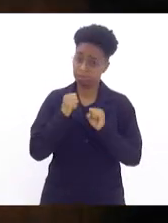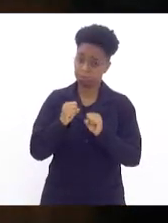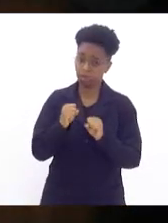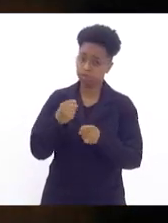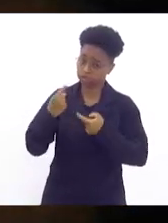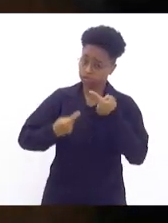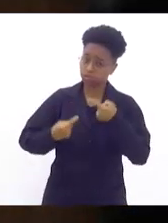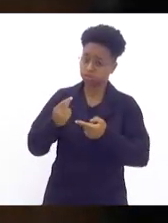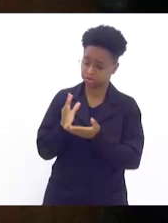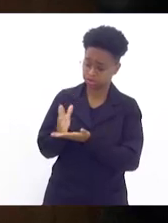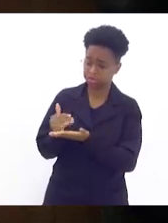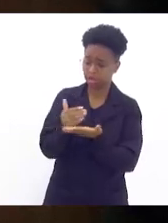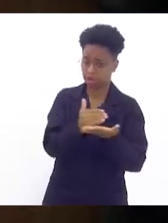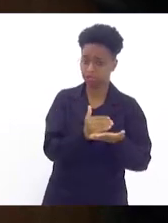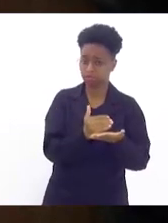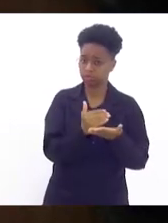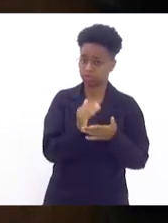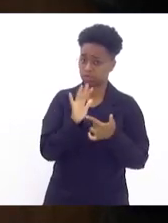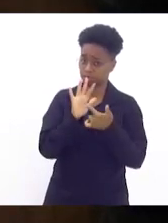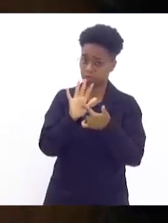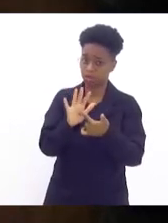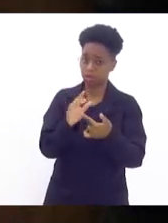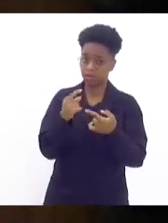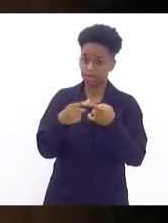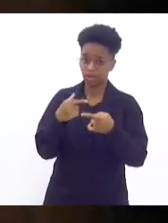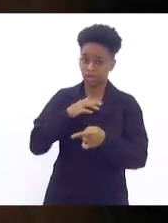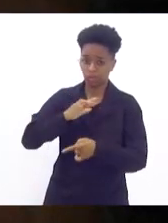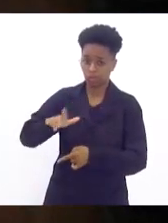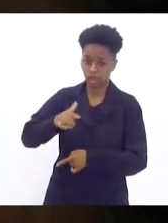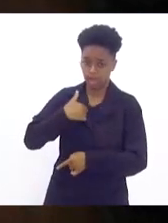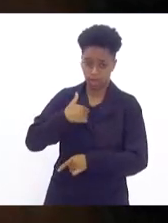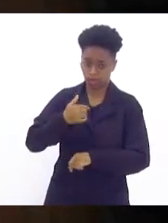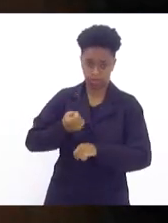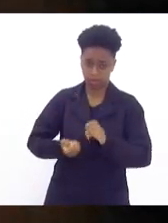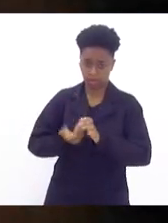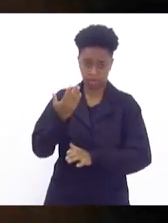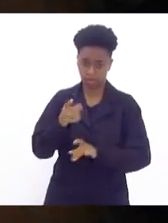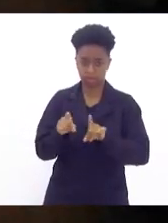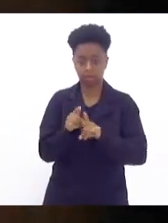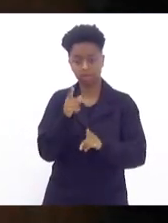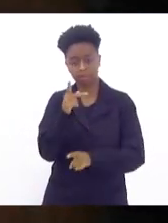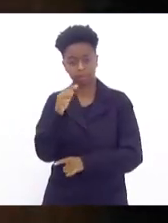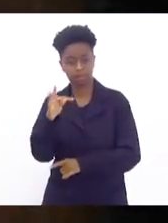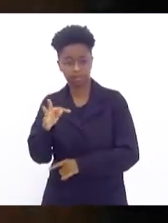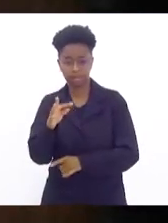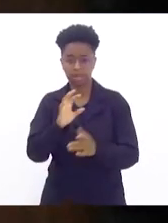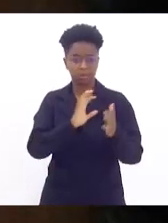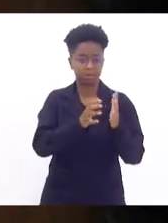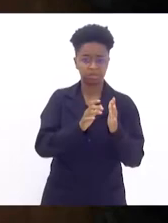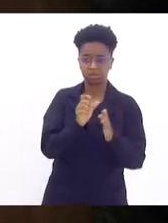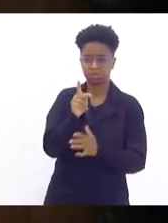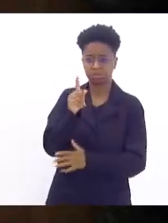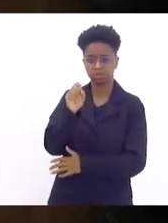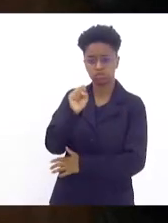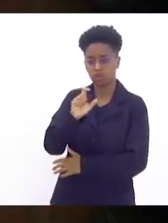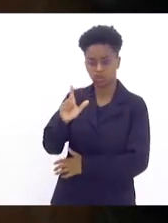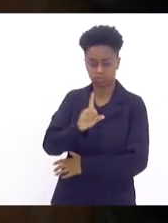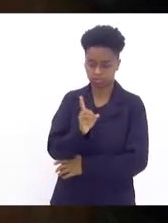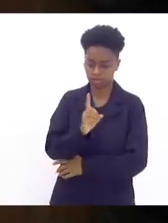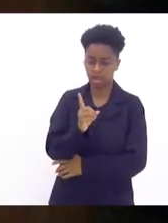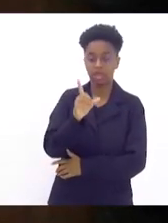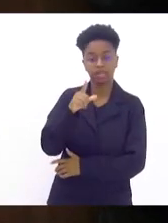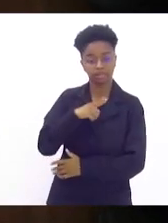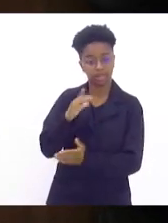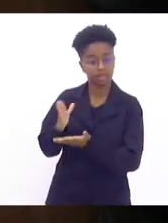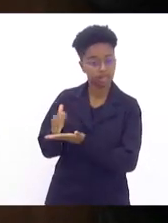números apesar dos dados não serem feito por mim nem pelo PT nem por partidos trabalhador nem pelo pessoal são dados